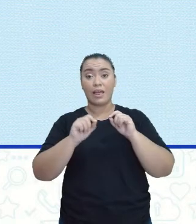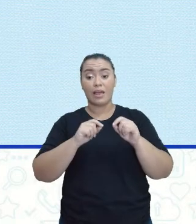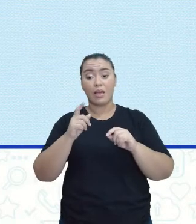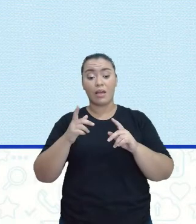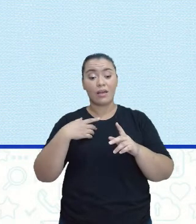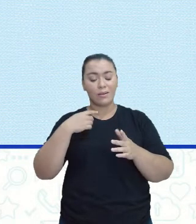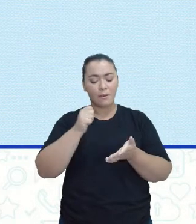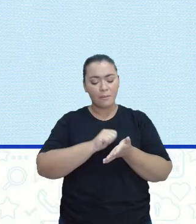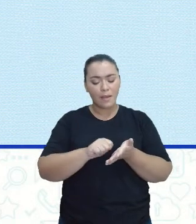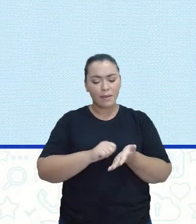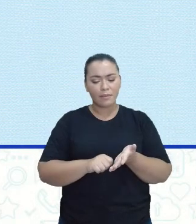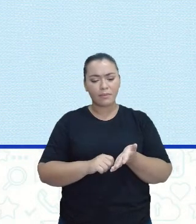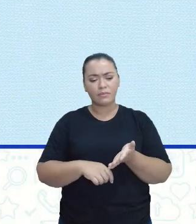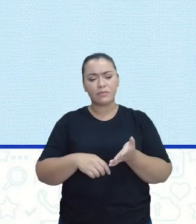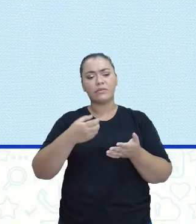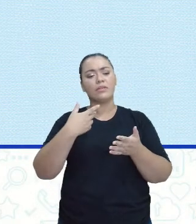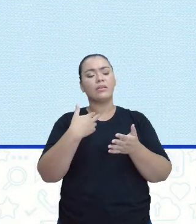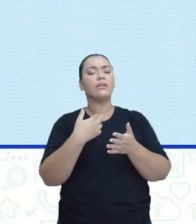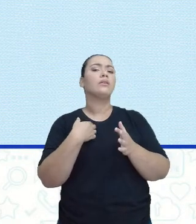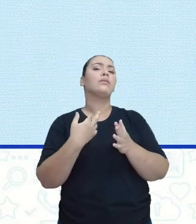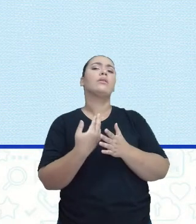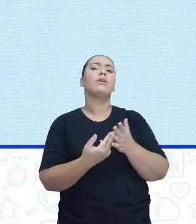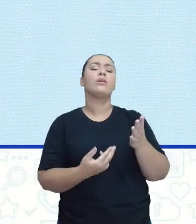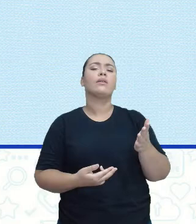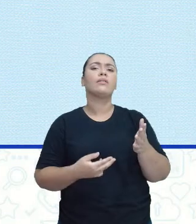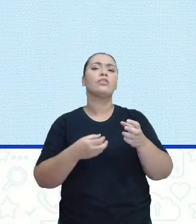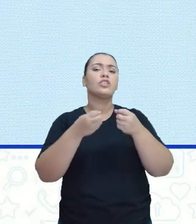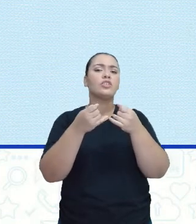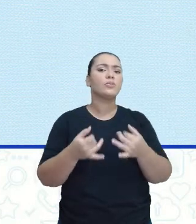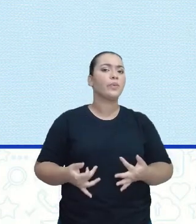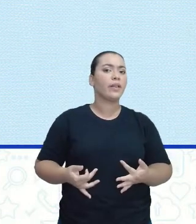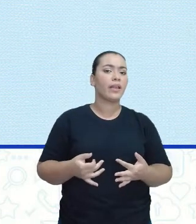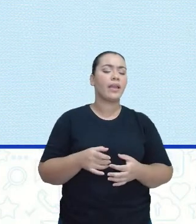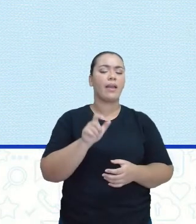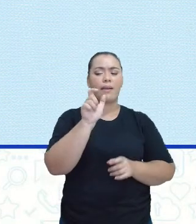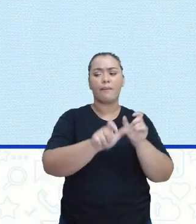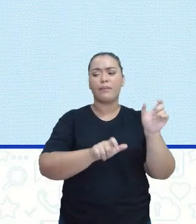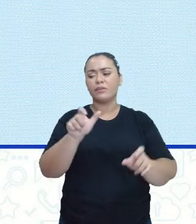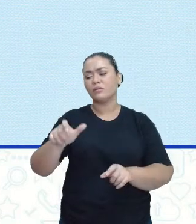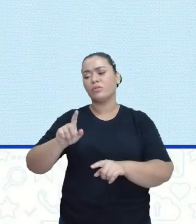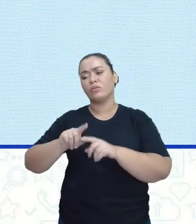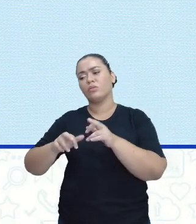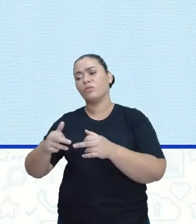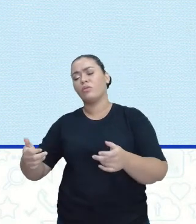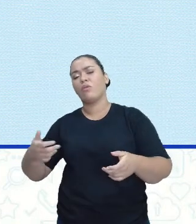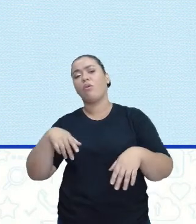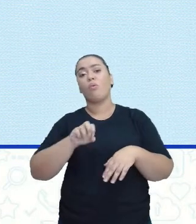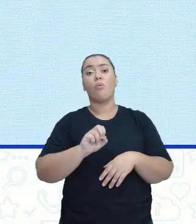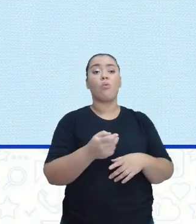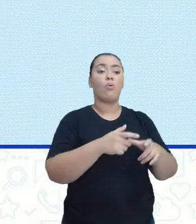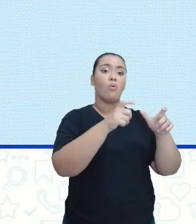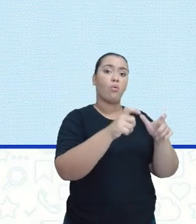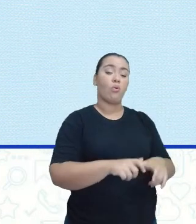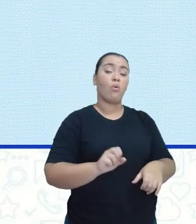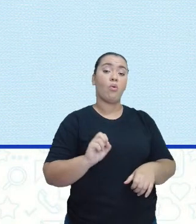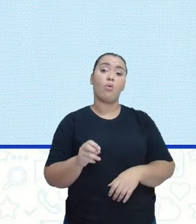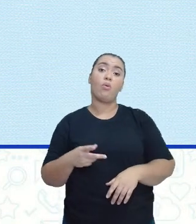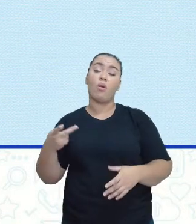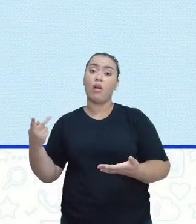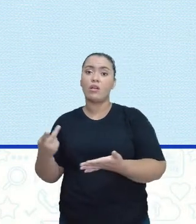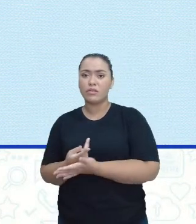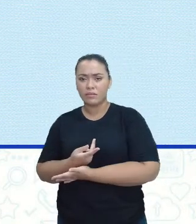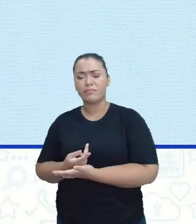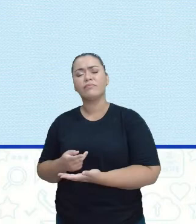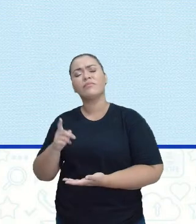de descrever, de relatar, de expor determinada pessoa, objeto, lugar ou acontecimento, a gente